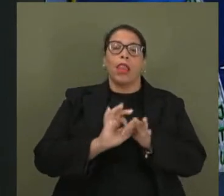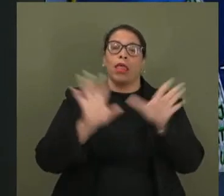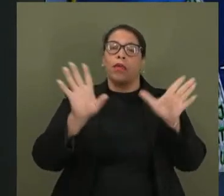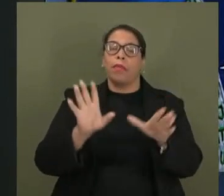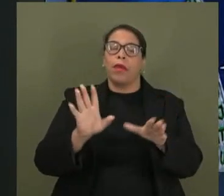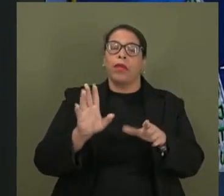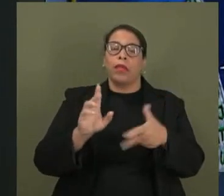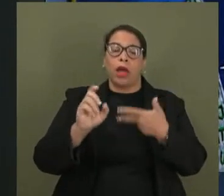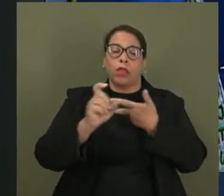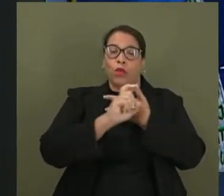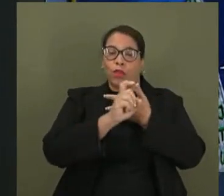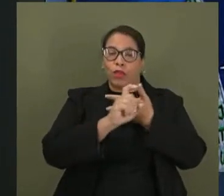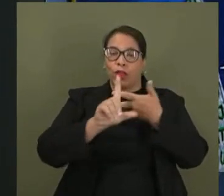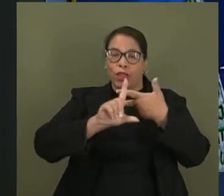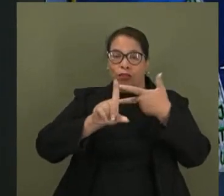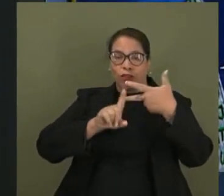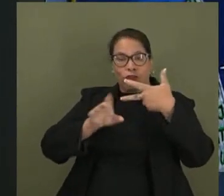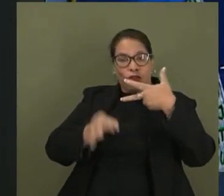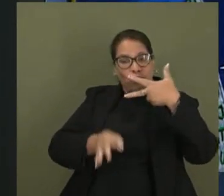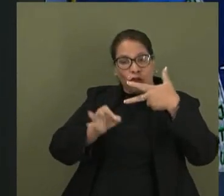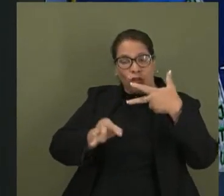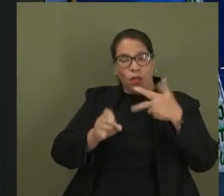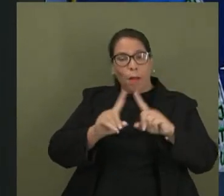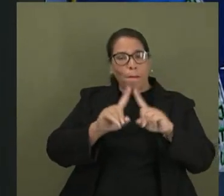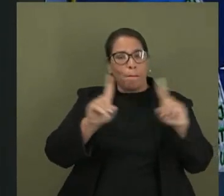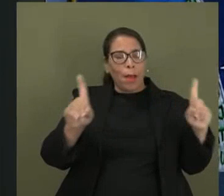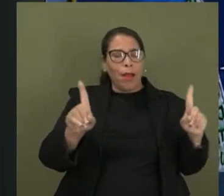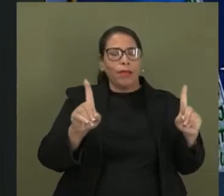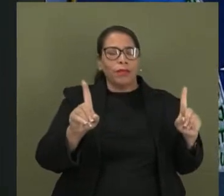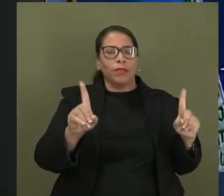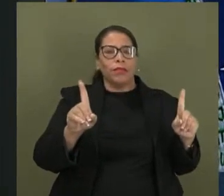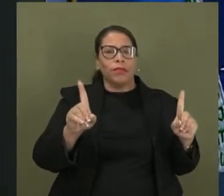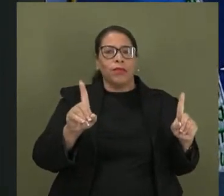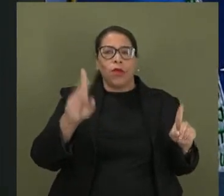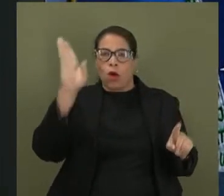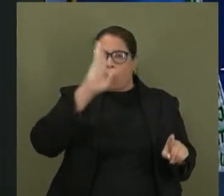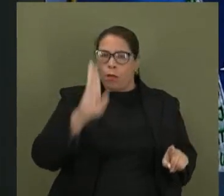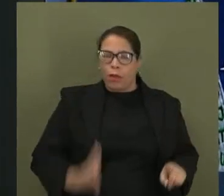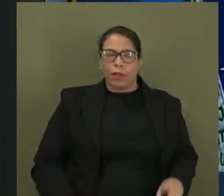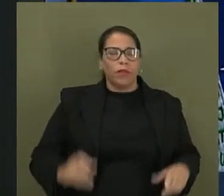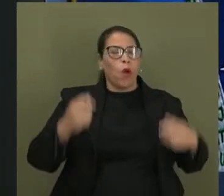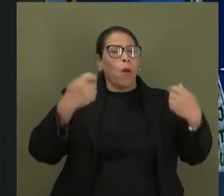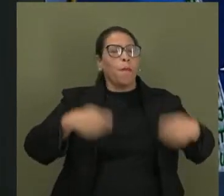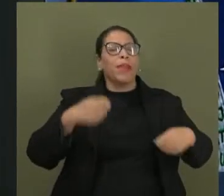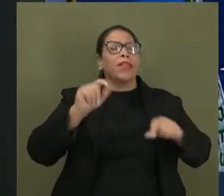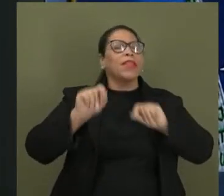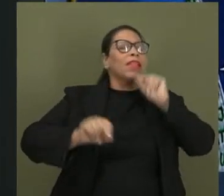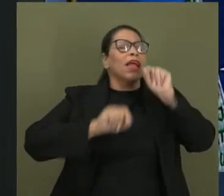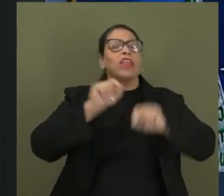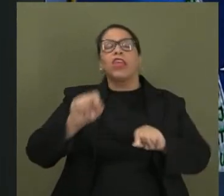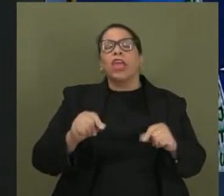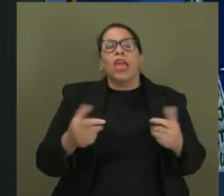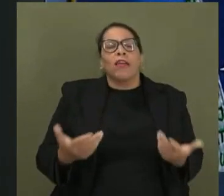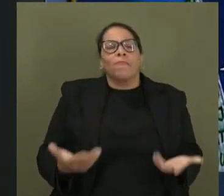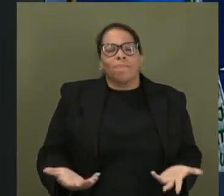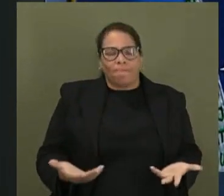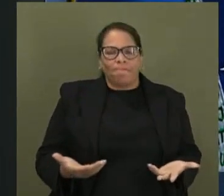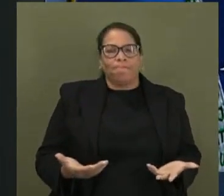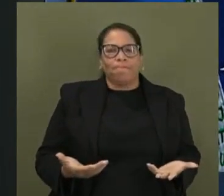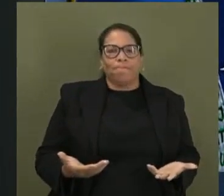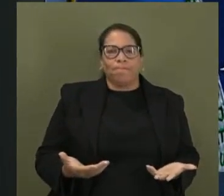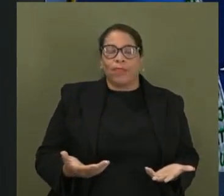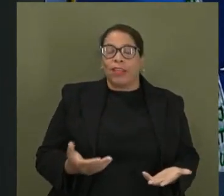entre os poderes. Mas o Brasil precisa de um concerto